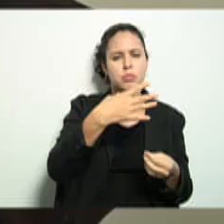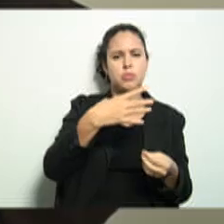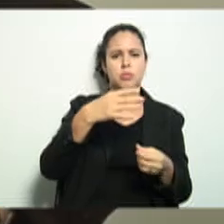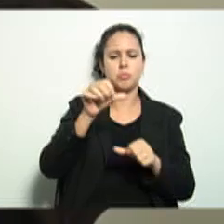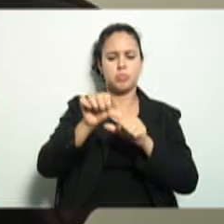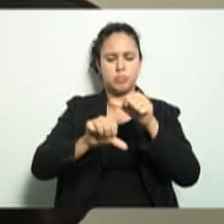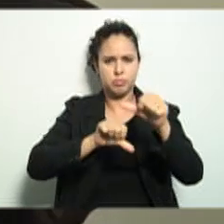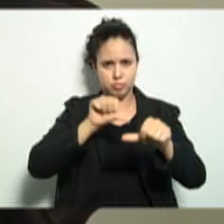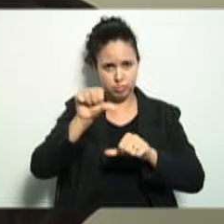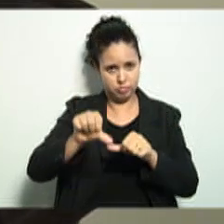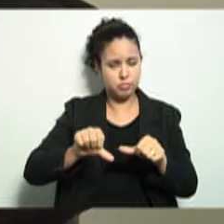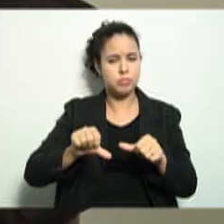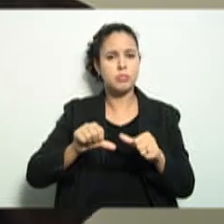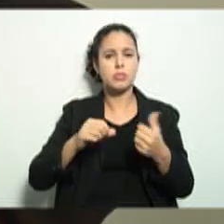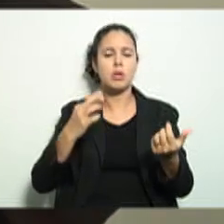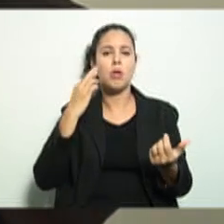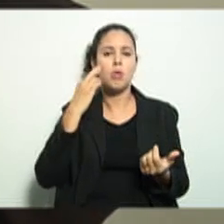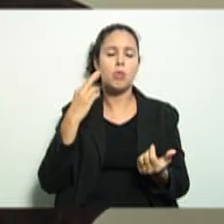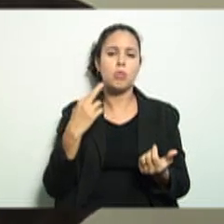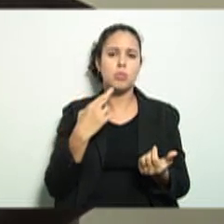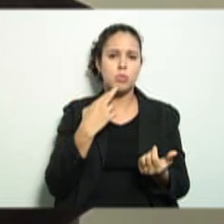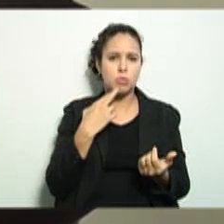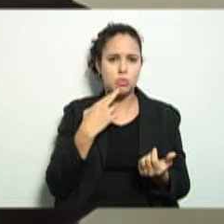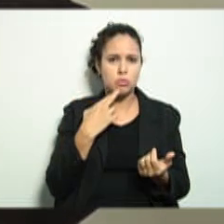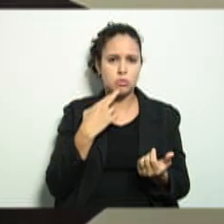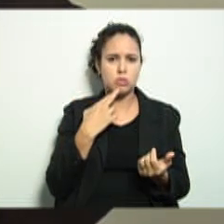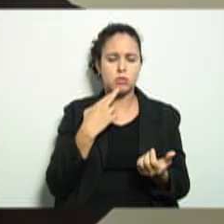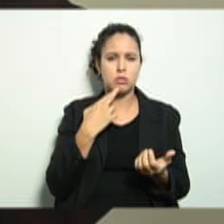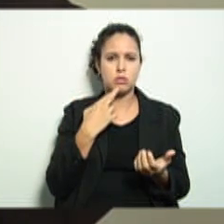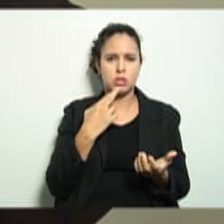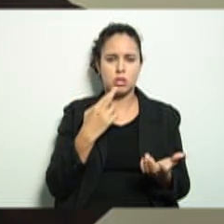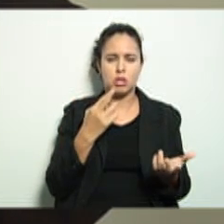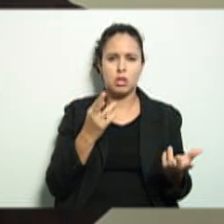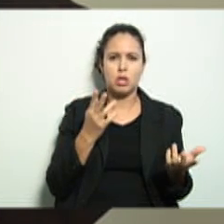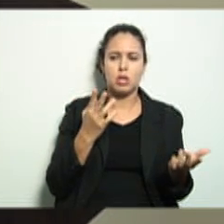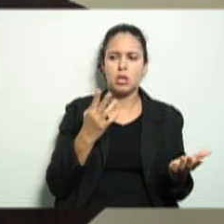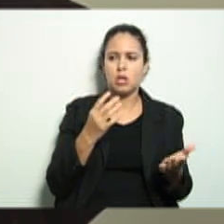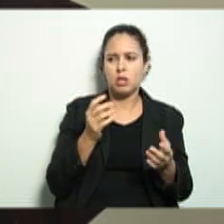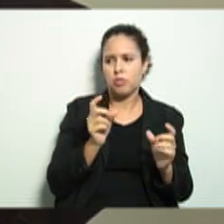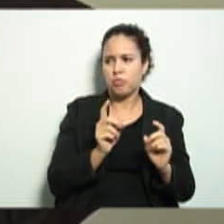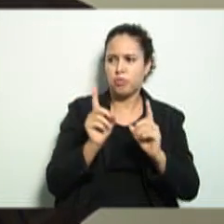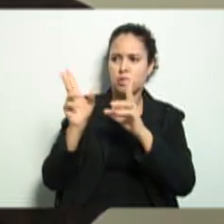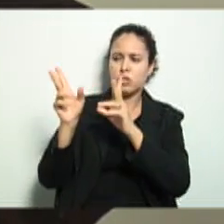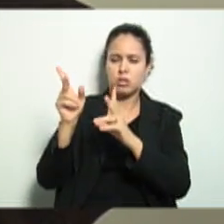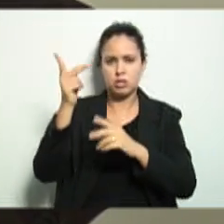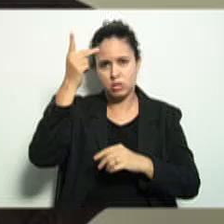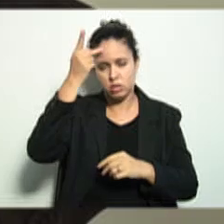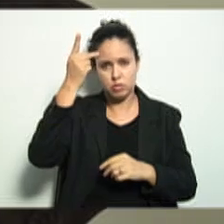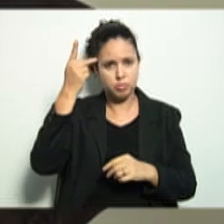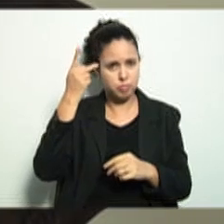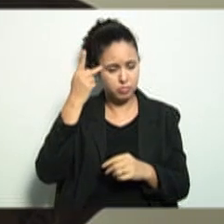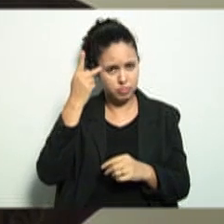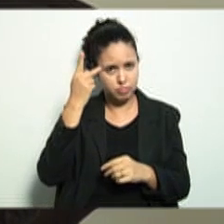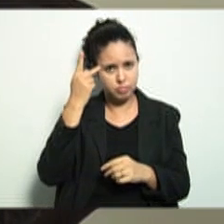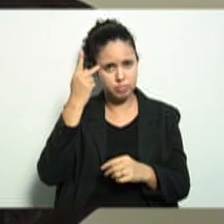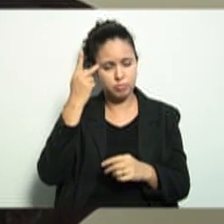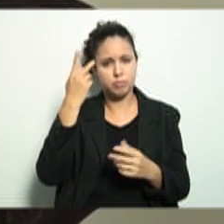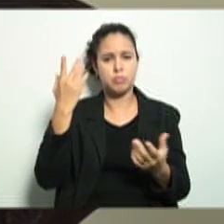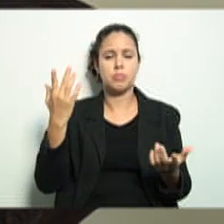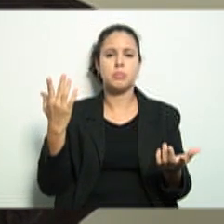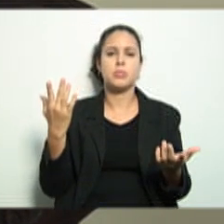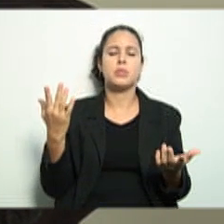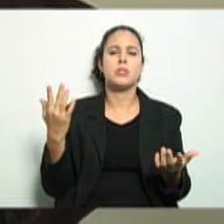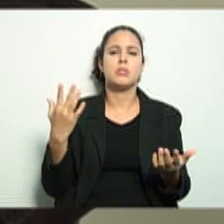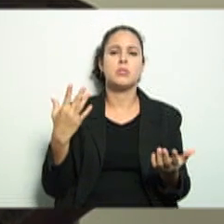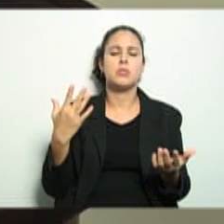forma de que Rondônia, ao invés de exportar para São Paulo, que ocorre bastante, queijo mussarela, e recebe um